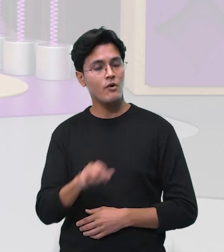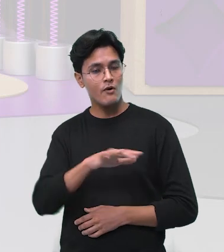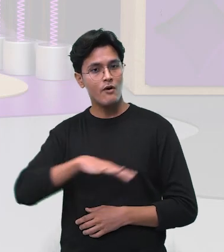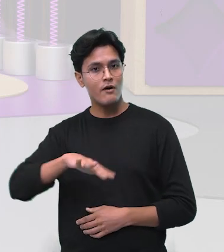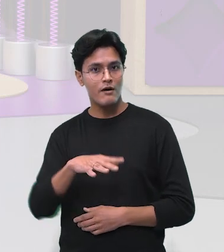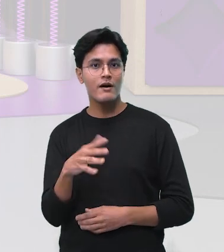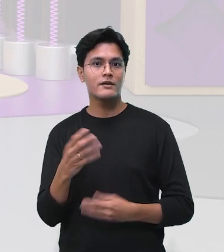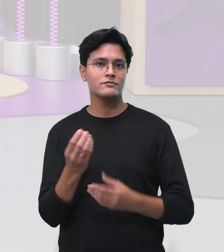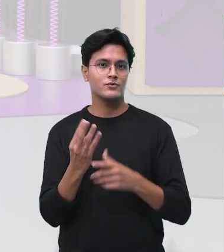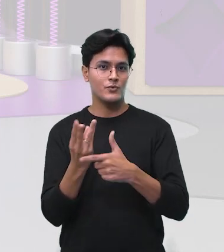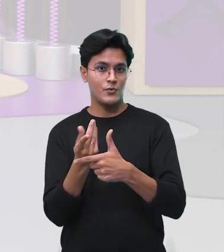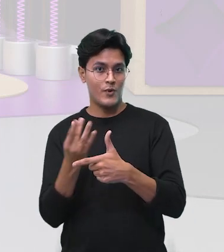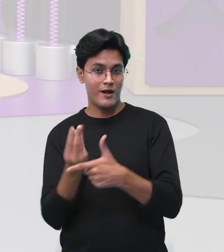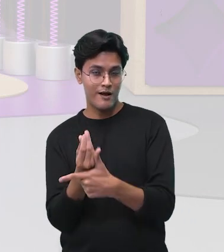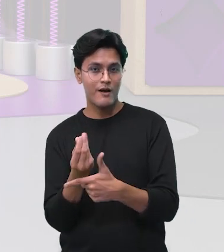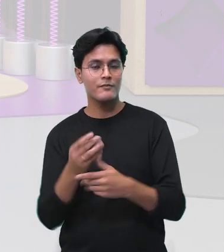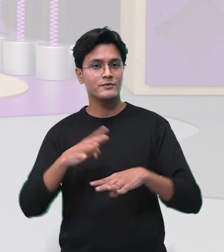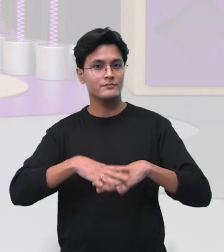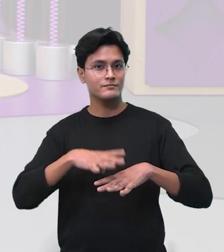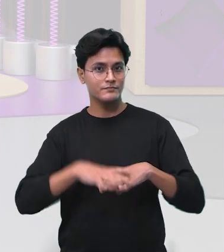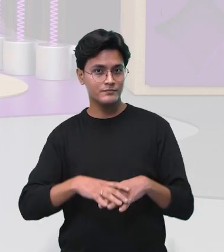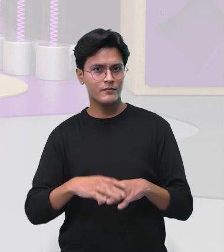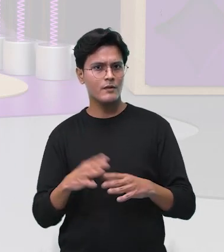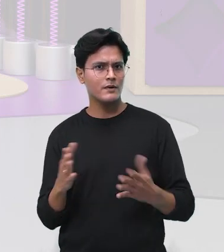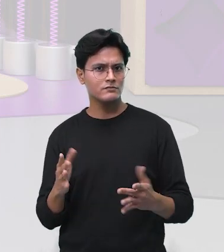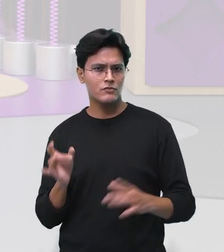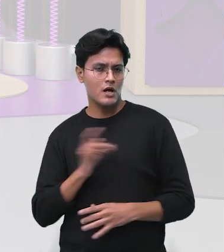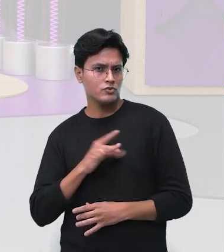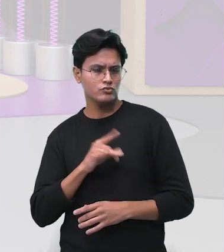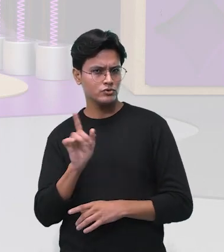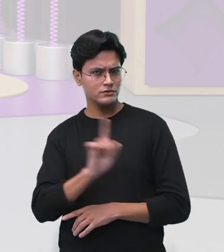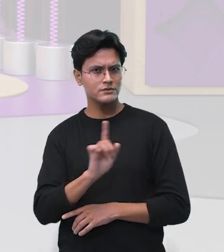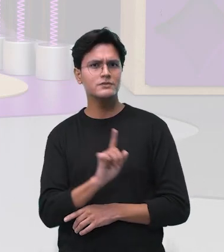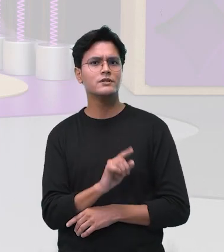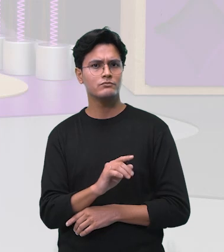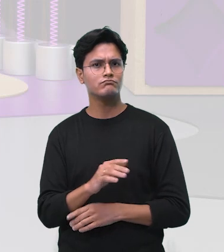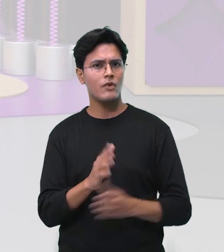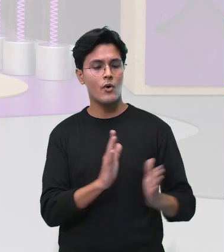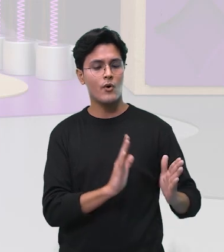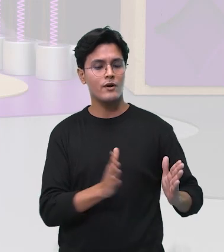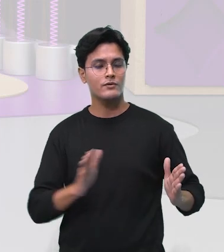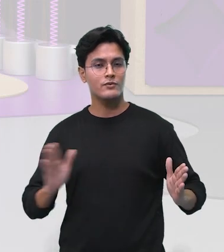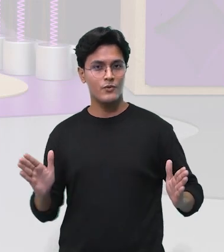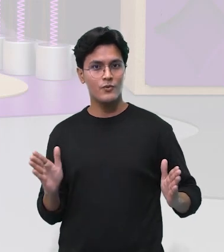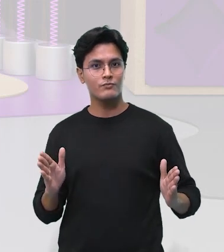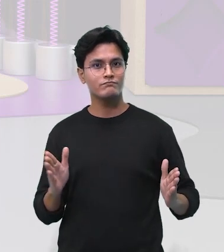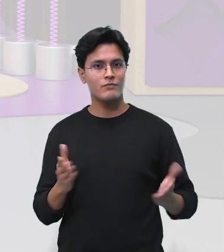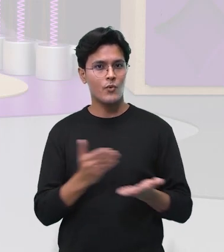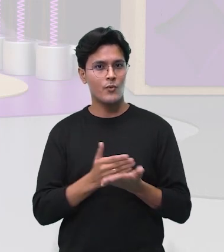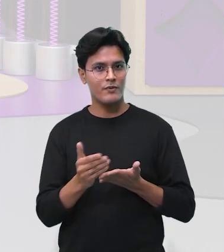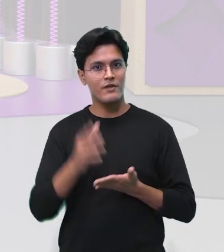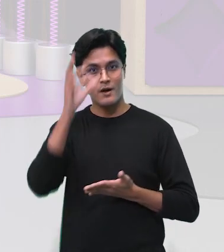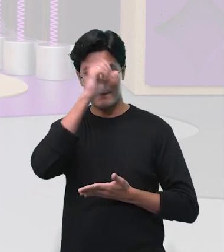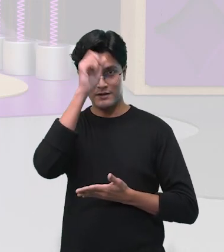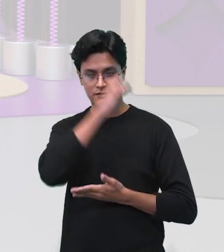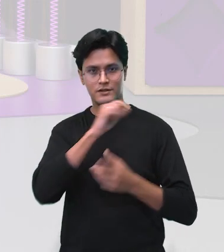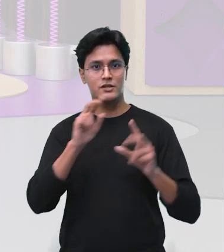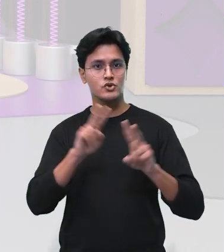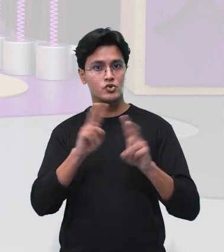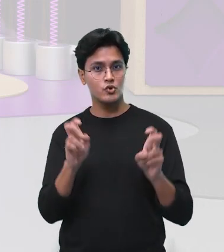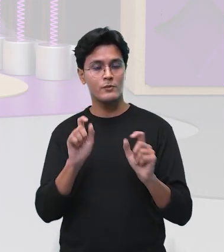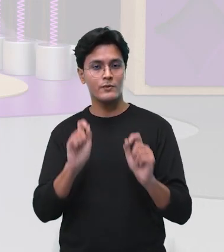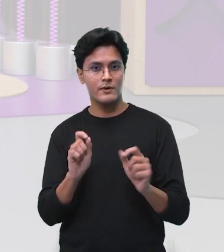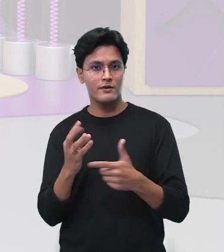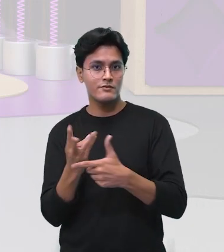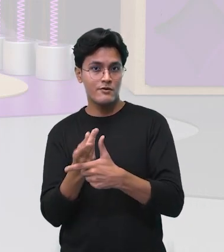assuste. Vamos então à nossa aula para que a gente possa fazer um passo a passo então aí do que são a álgebra, mas nessa aula sobre